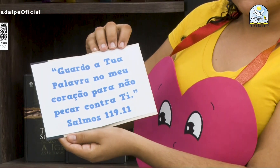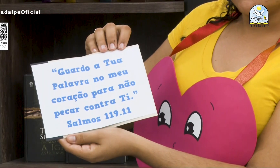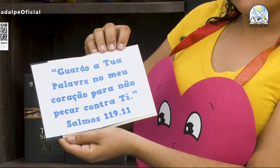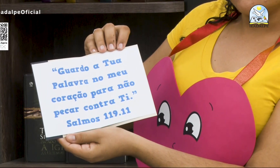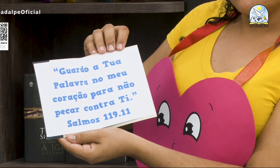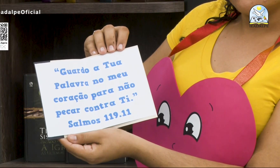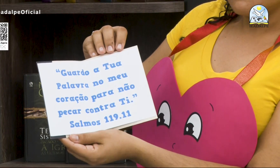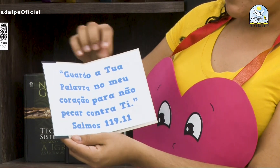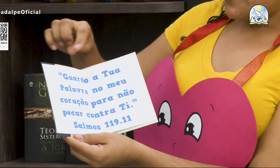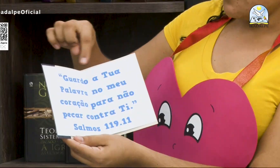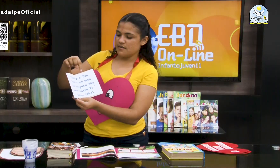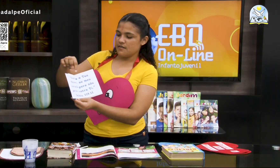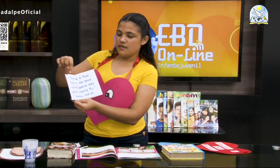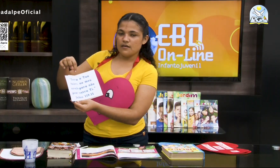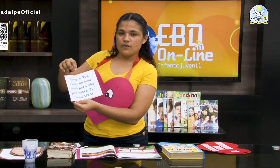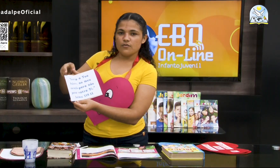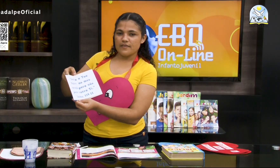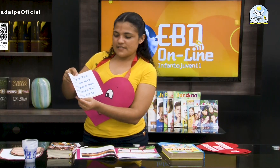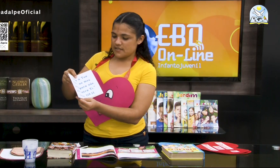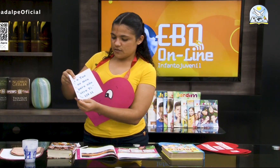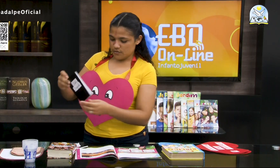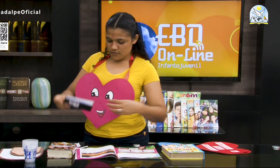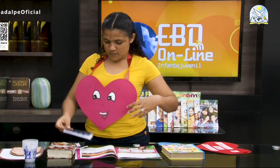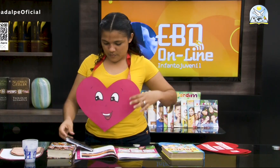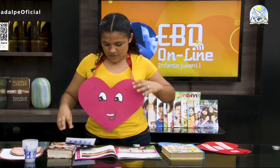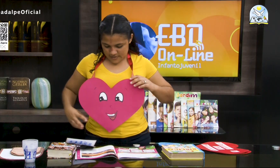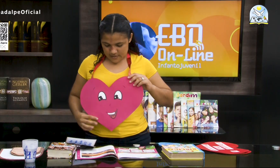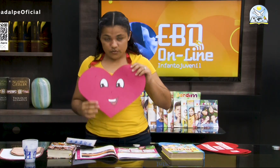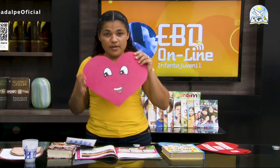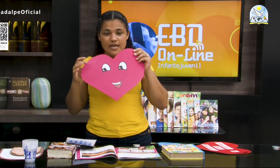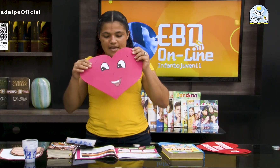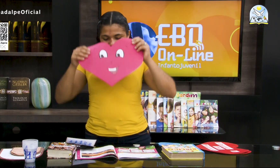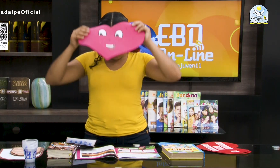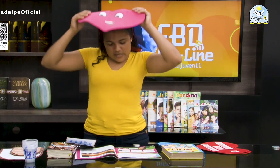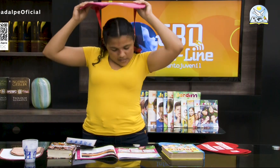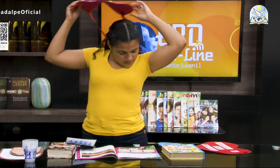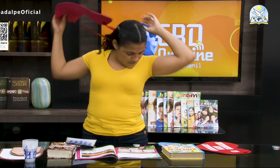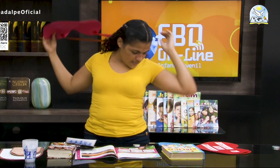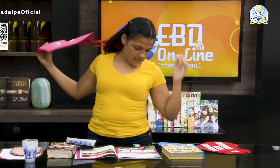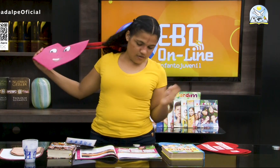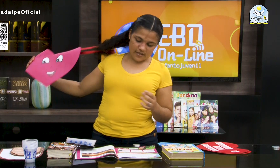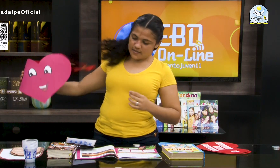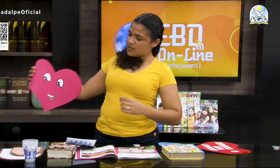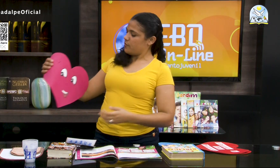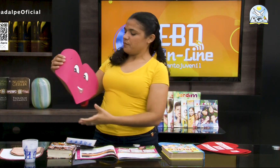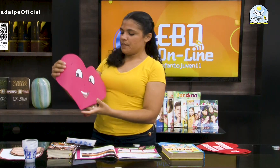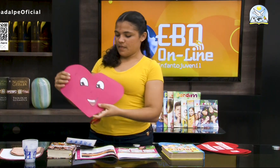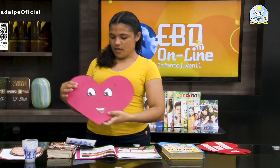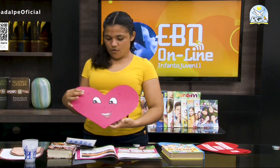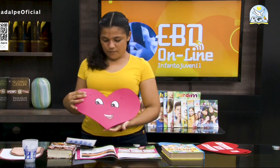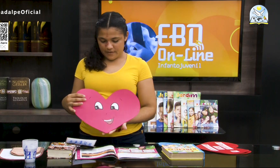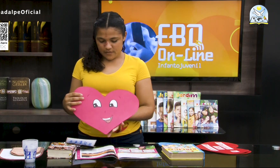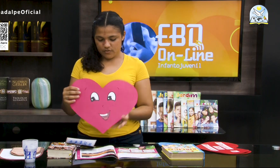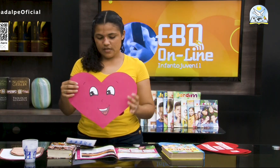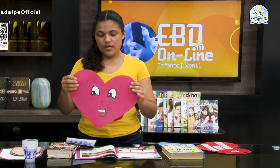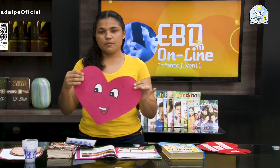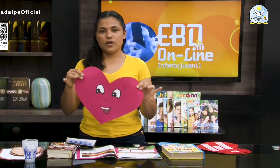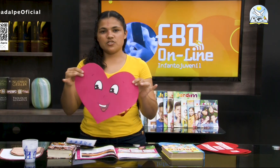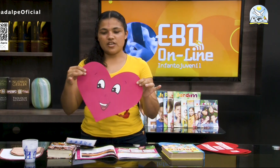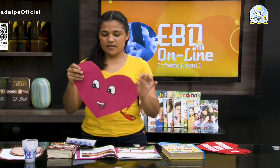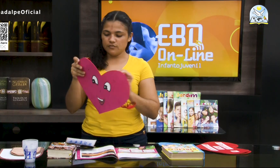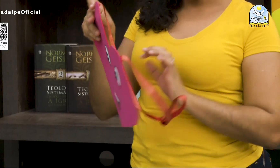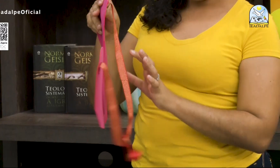dentro, tá? O versículo, memorizando. Isso aqui, esse coração, eu